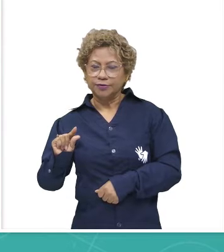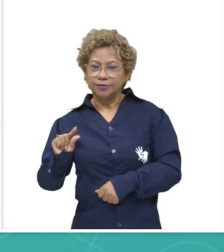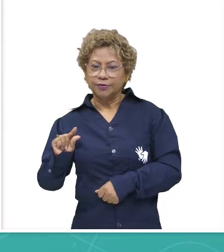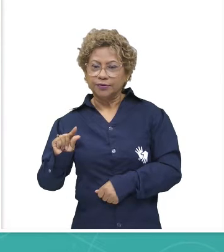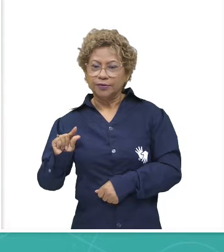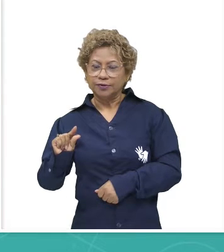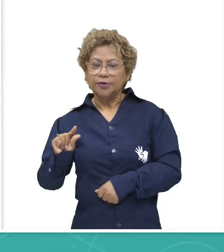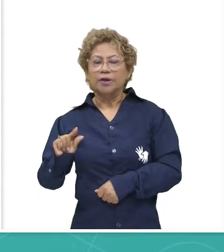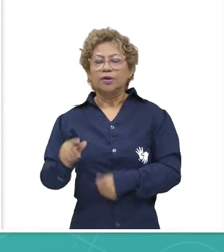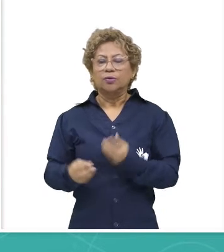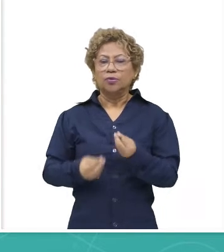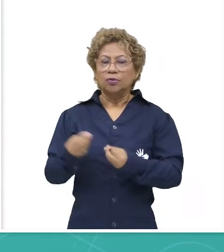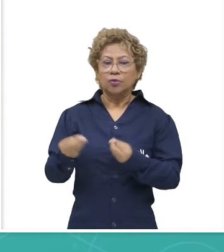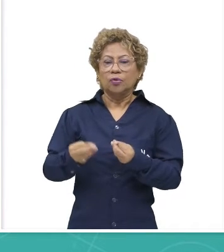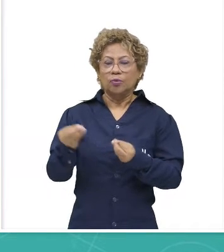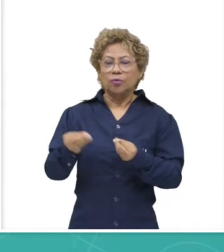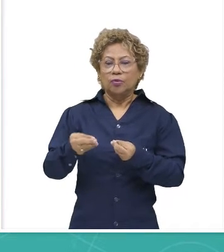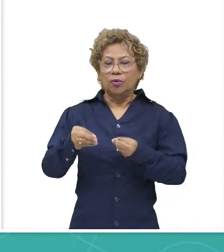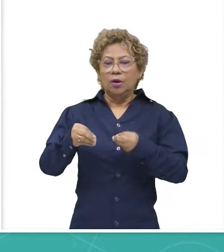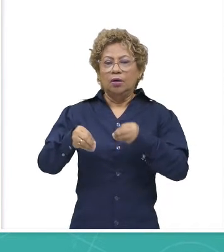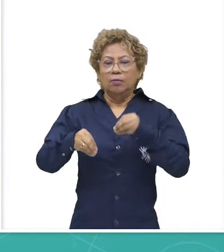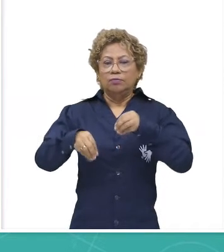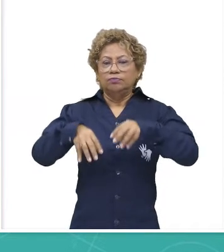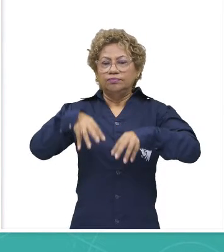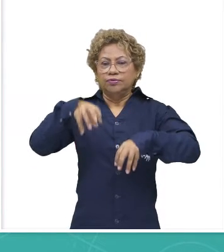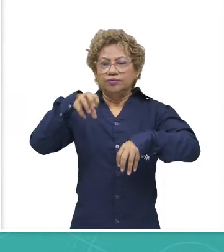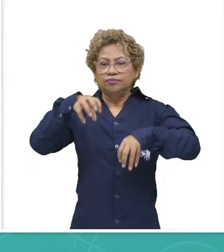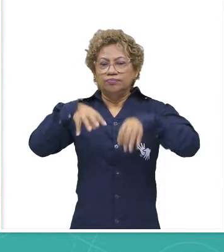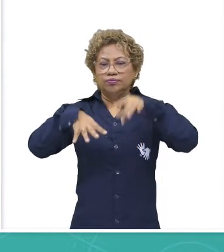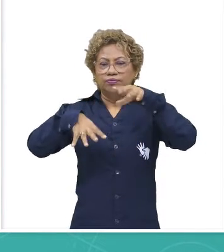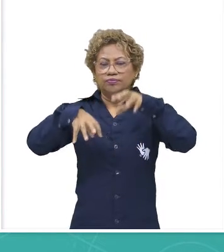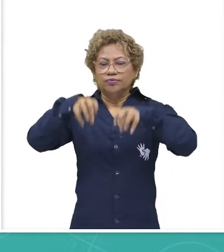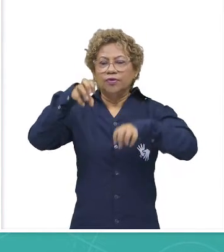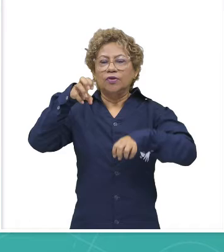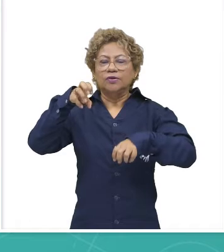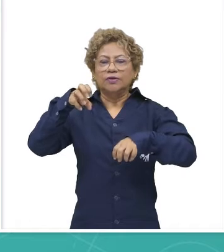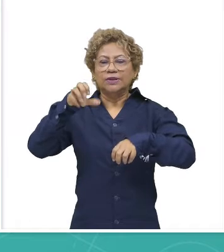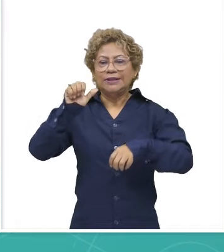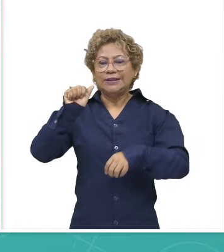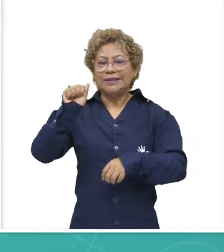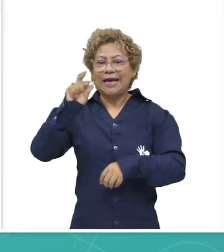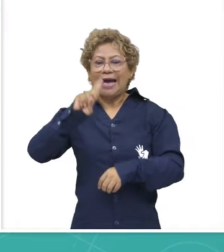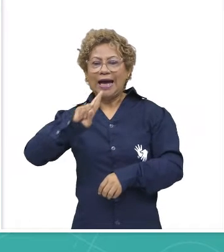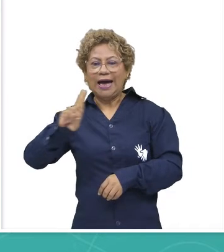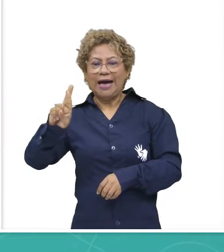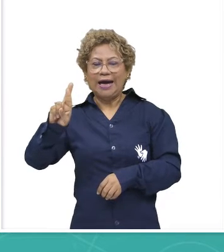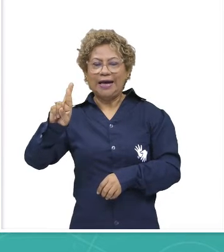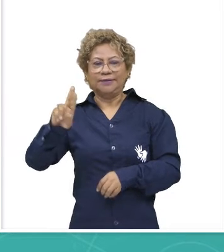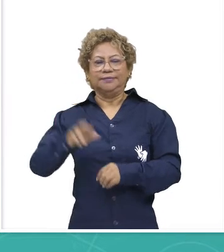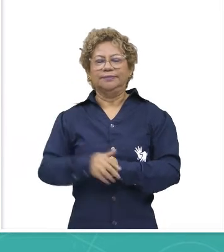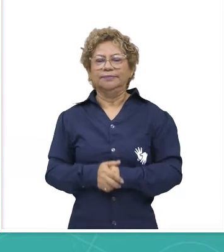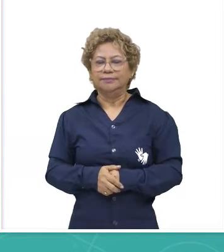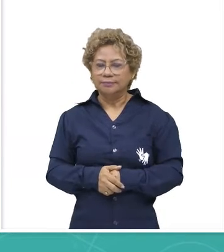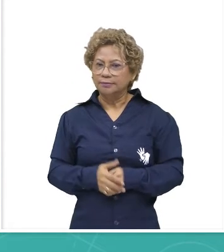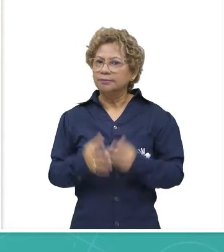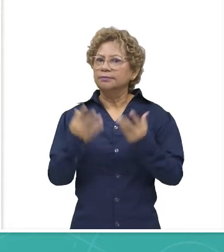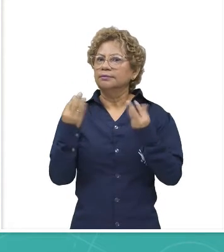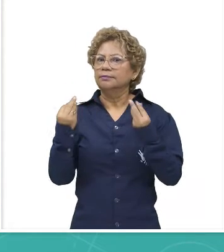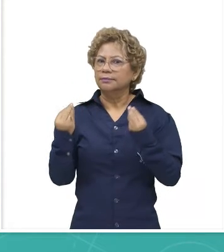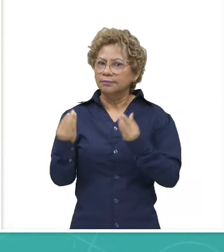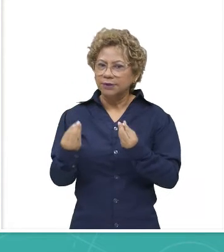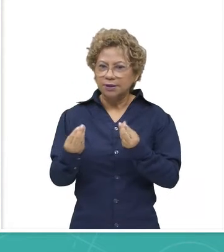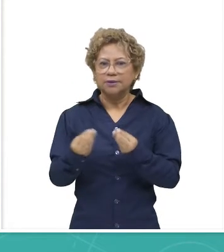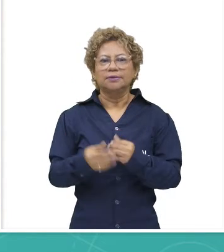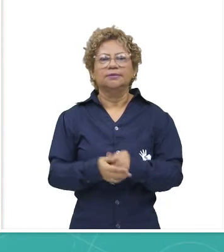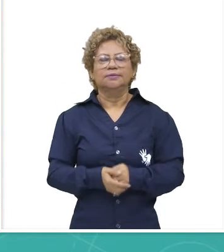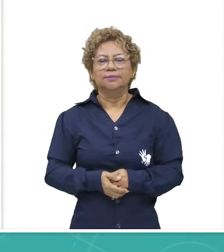é como se essas bolinhas fossem moléculas de ar. Olha a quantidade de ar que nós temos aqui. Por isso